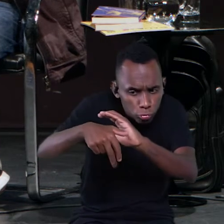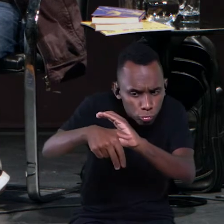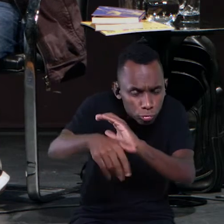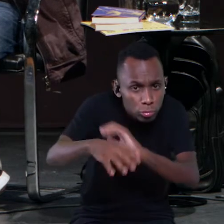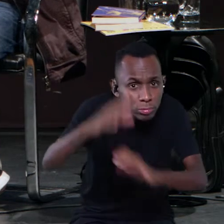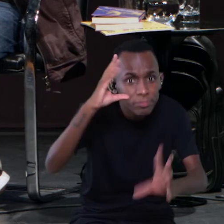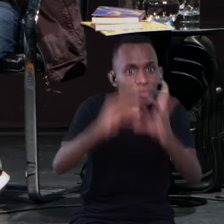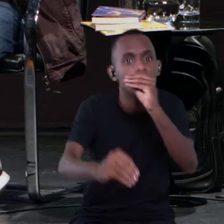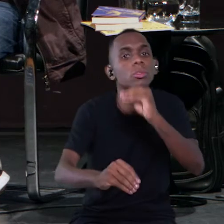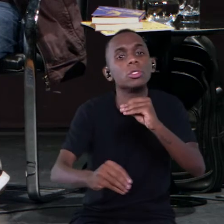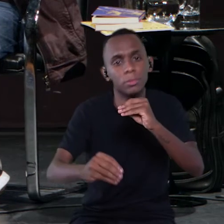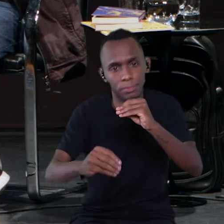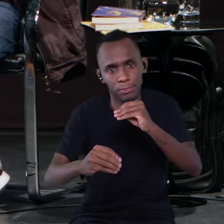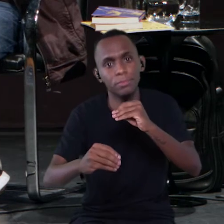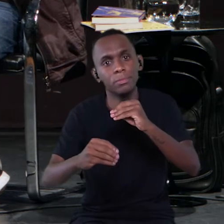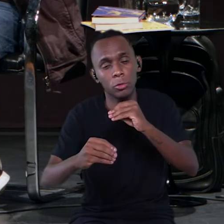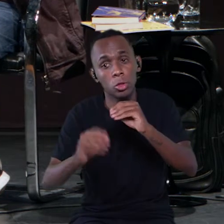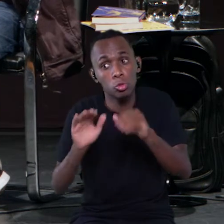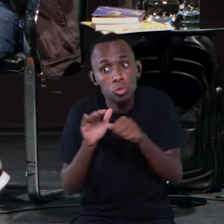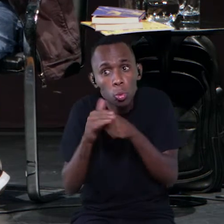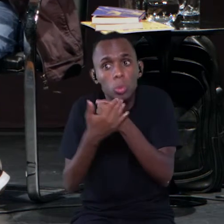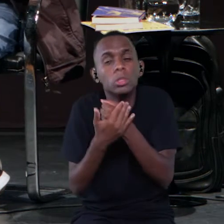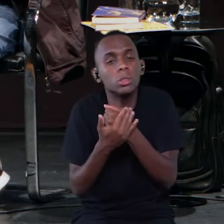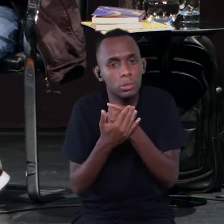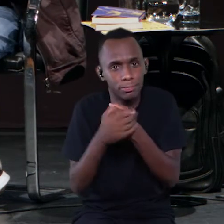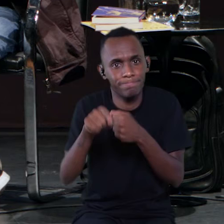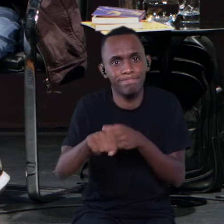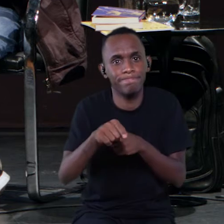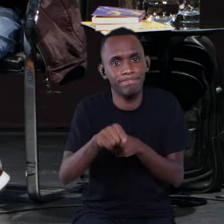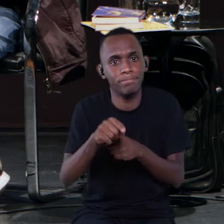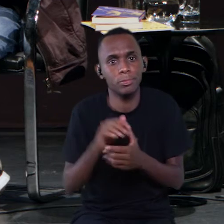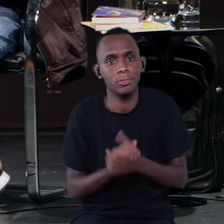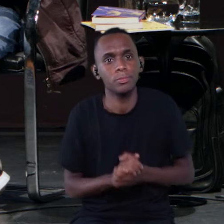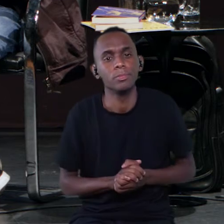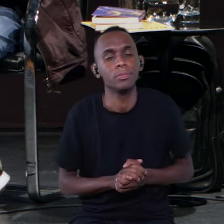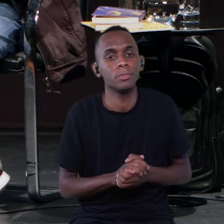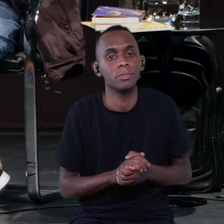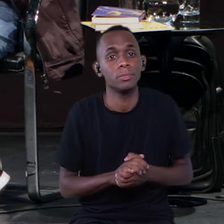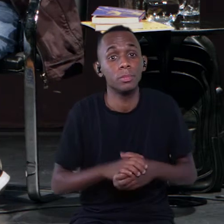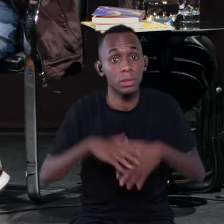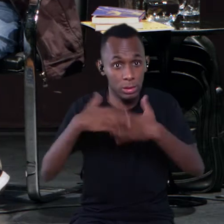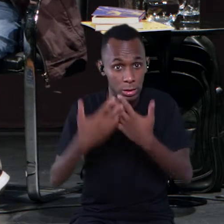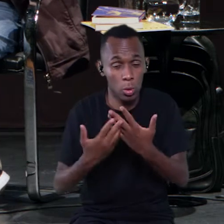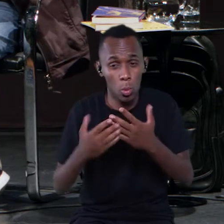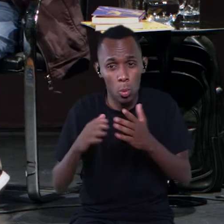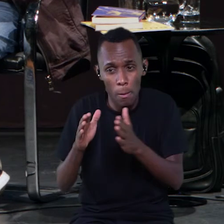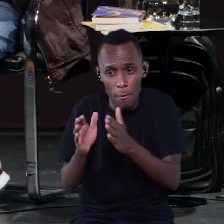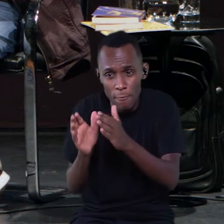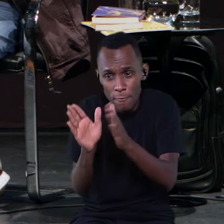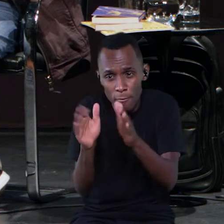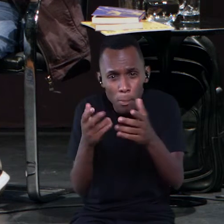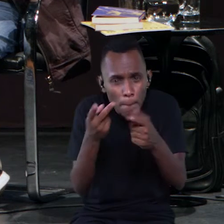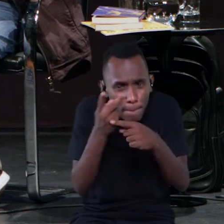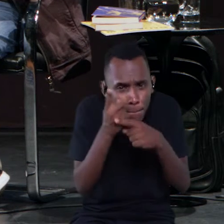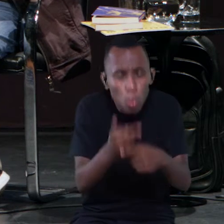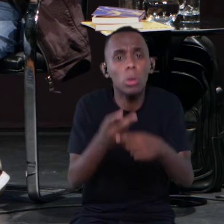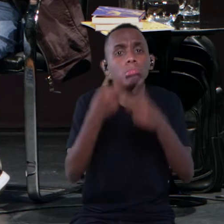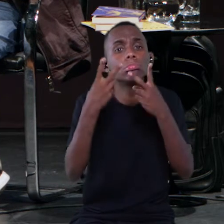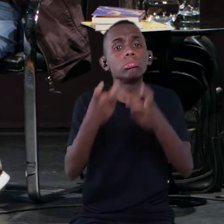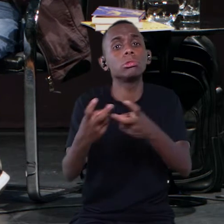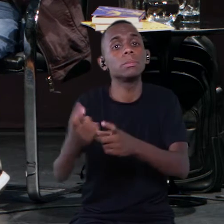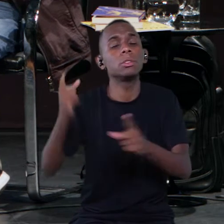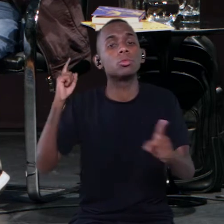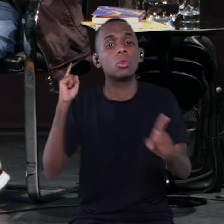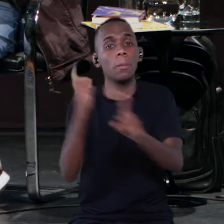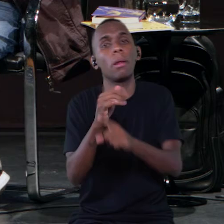fugas de escravizados. Eles ficavam resguardados ali, e depois se davam sequência ao processo de fuga. Então, escavar esses microdetalhes,